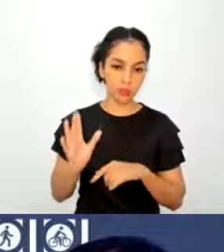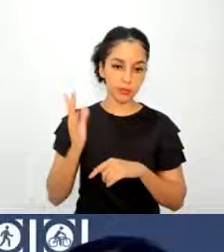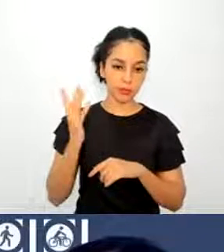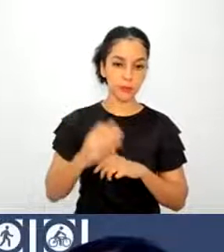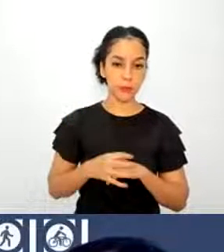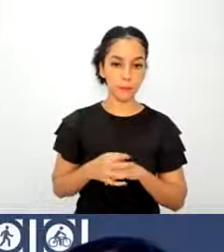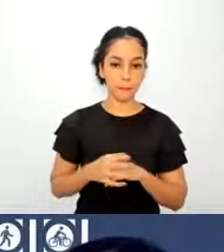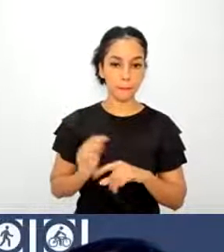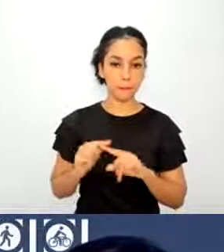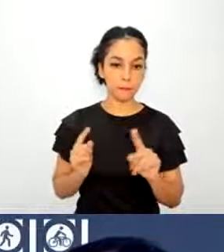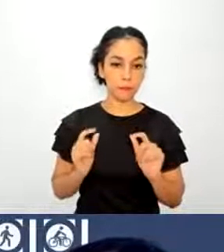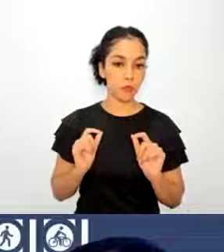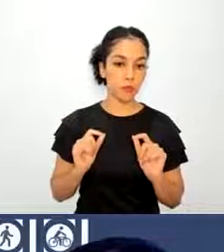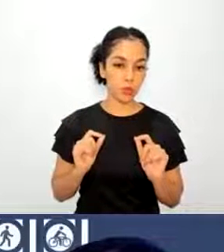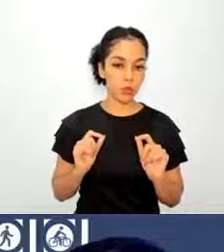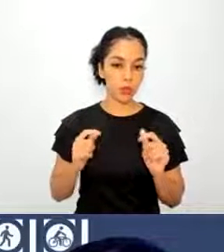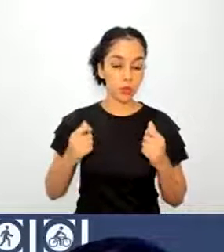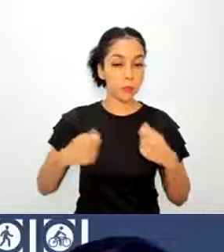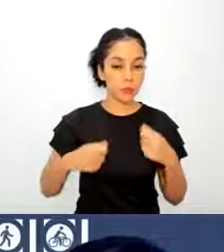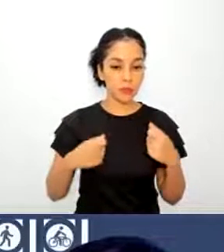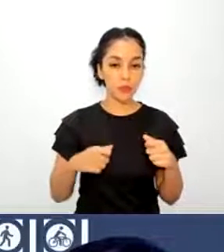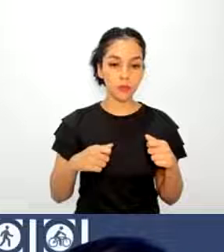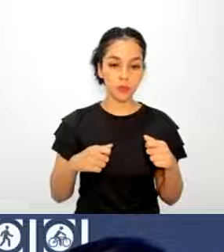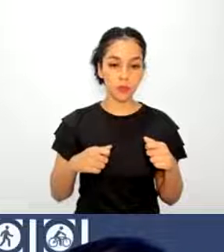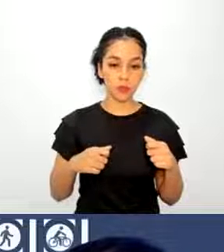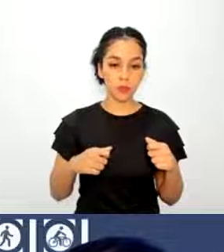que isso... Isso precisa de ter